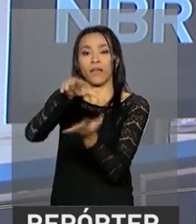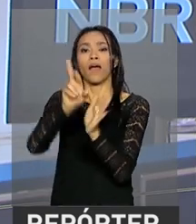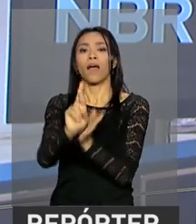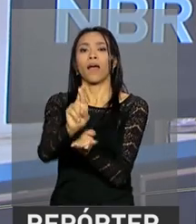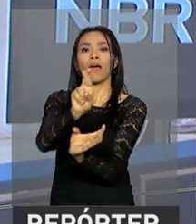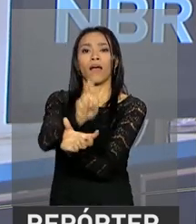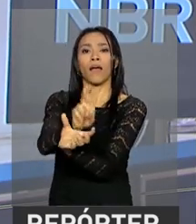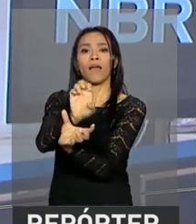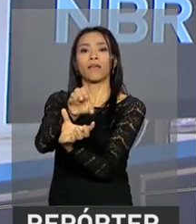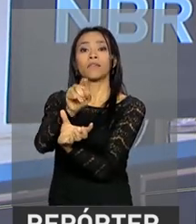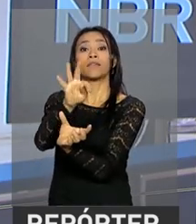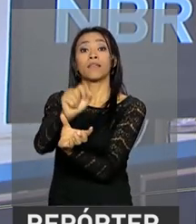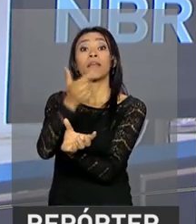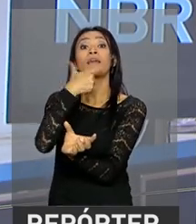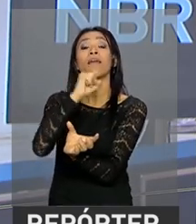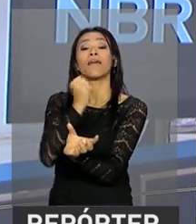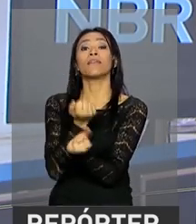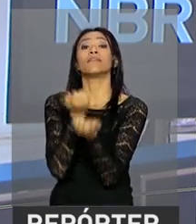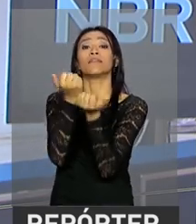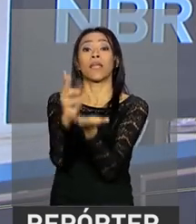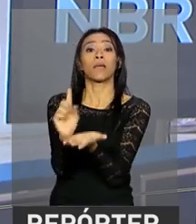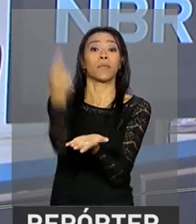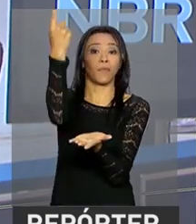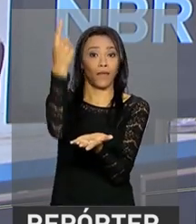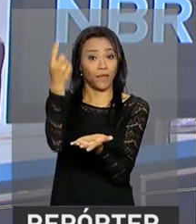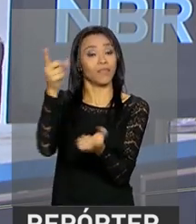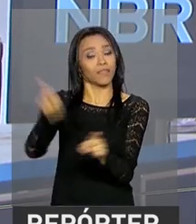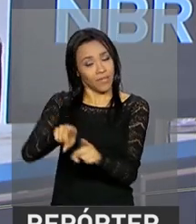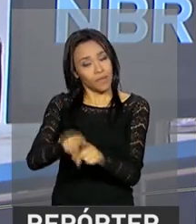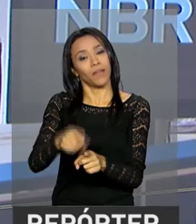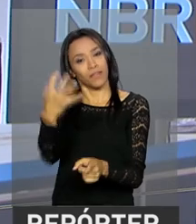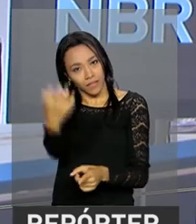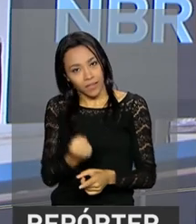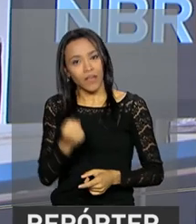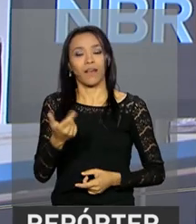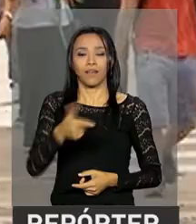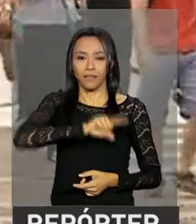quem entrega primeiro, a liberação da restituição também vem antes.